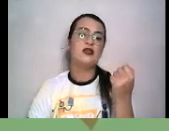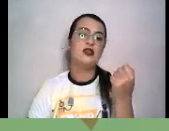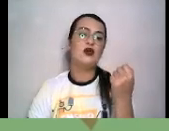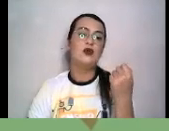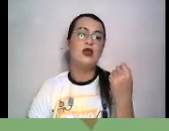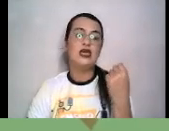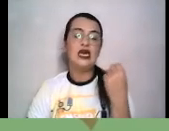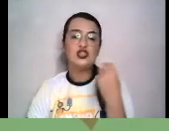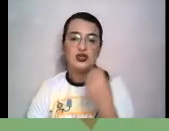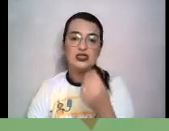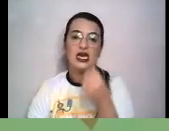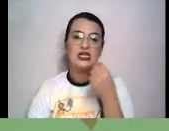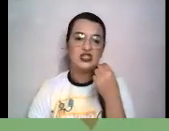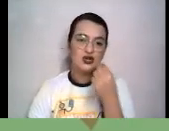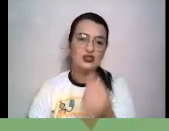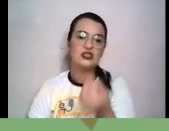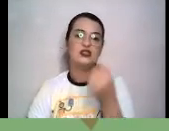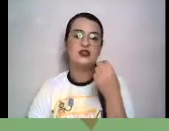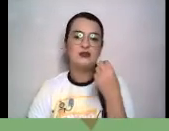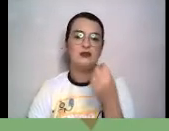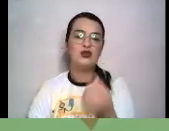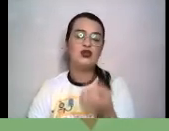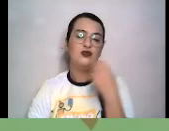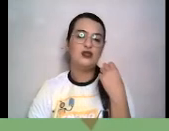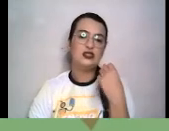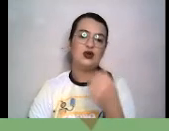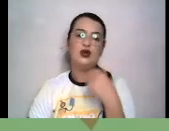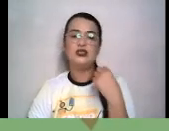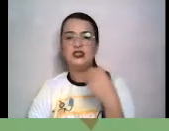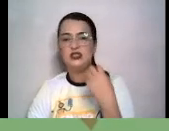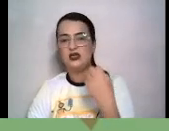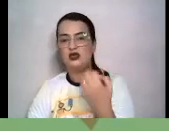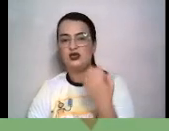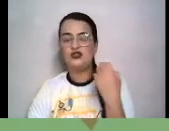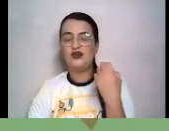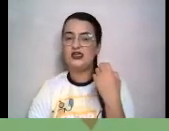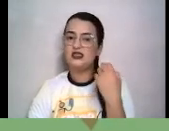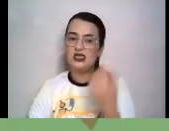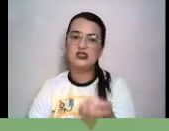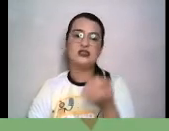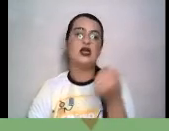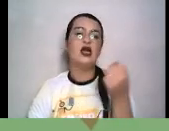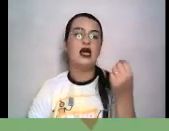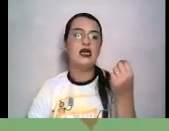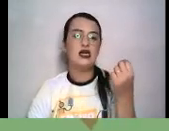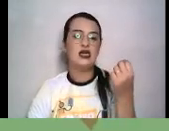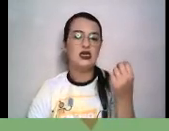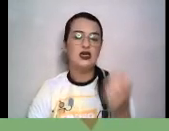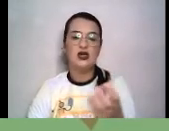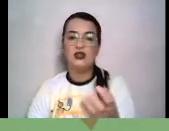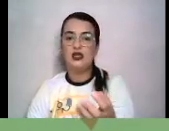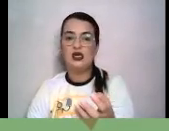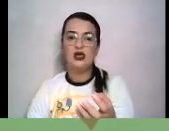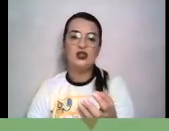chechenos. Então, questões religiosas também motivam discórdias entre seguidores de diferentes crenças. Aí